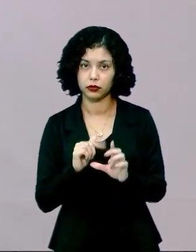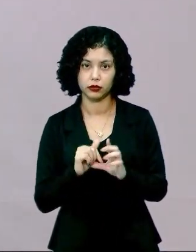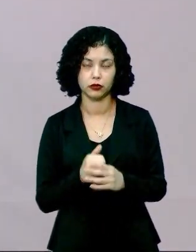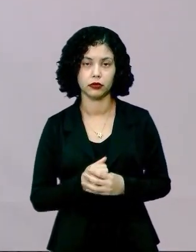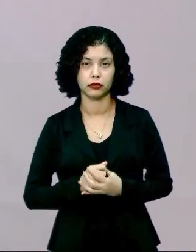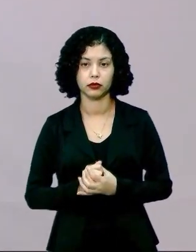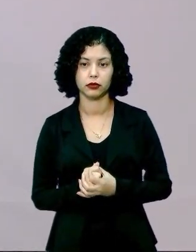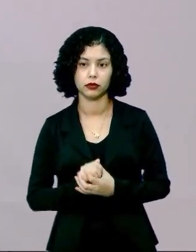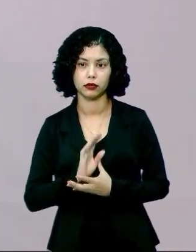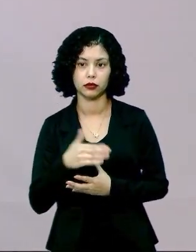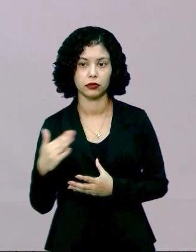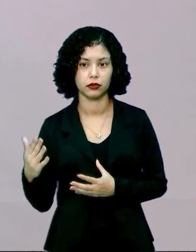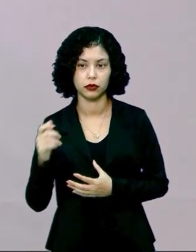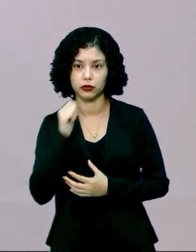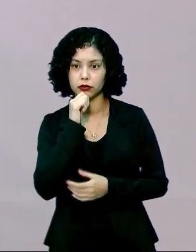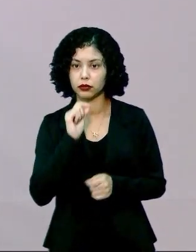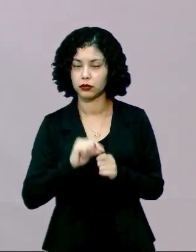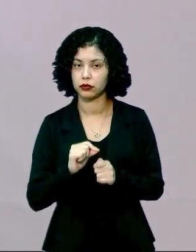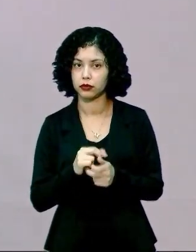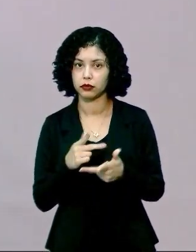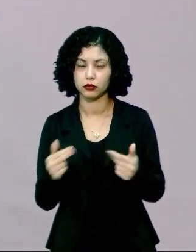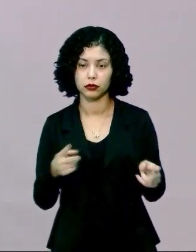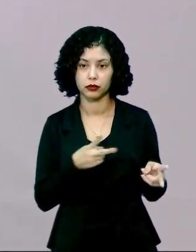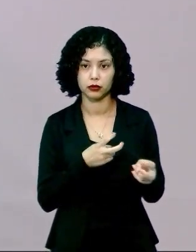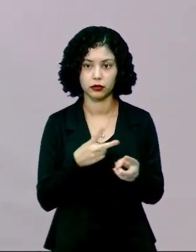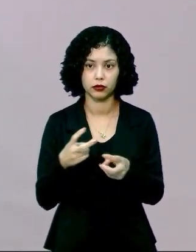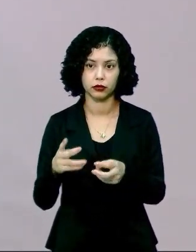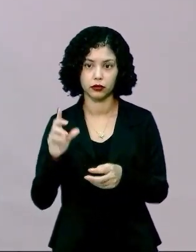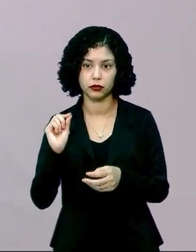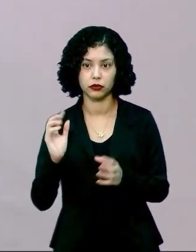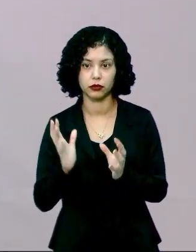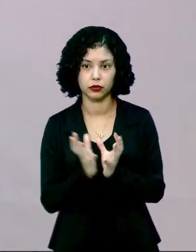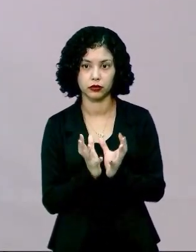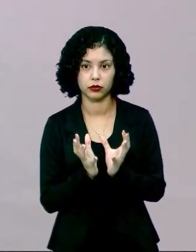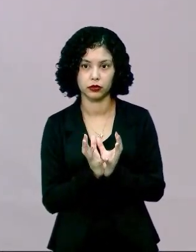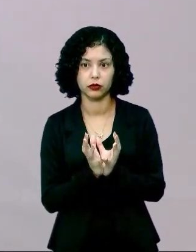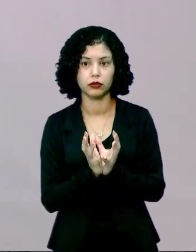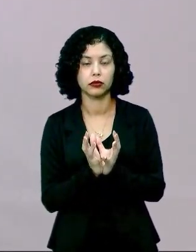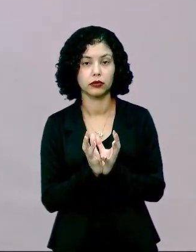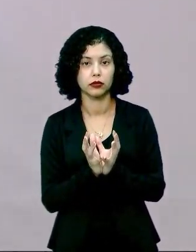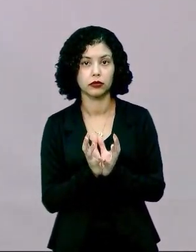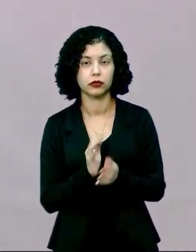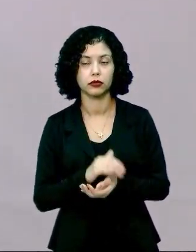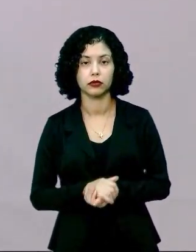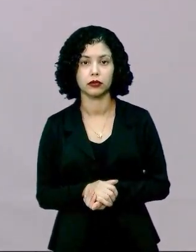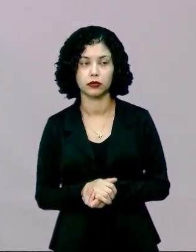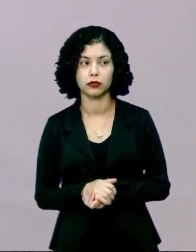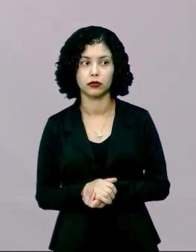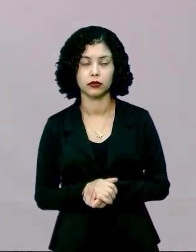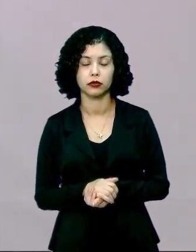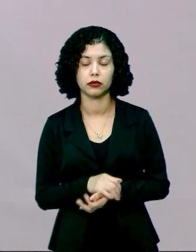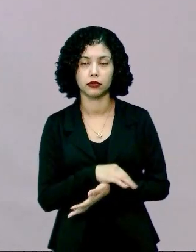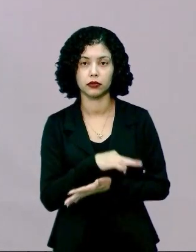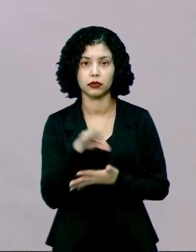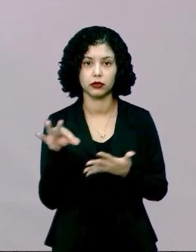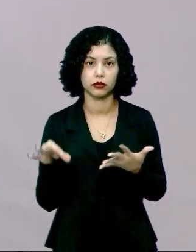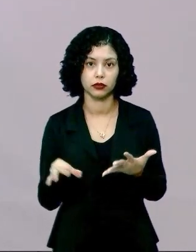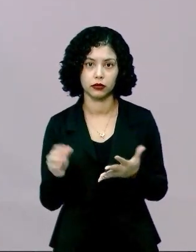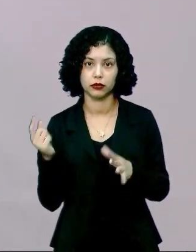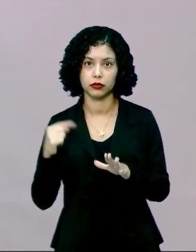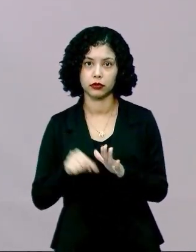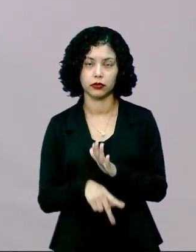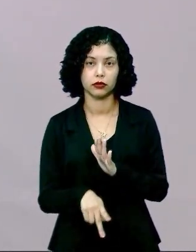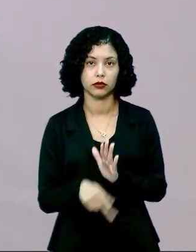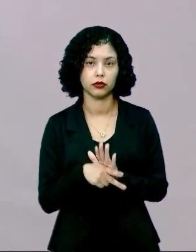diagrama. Quando for trabalhar essas coisas, observem sempre o conjunto e os elementos que estão